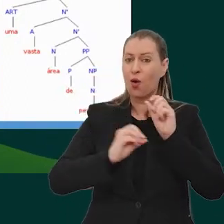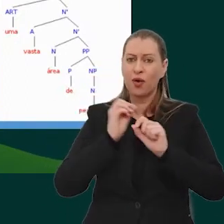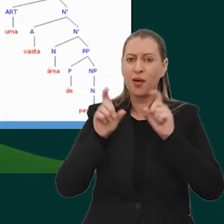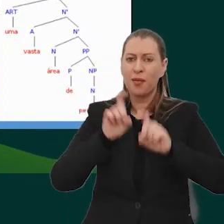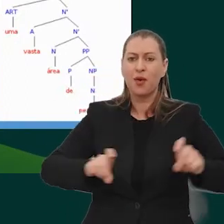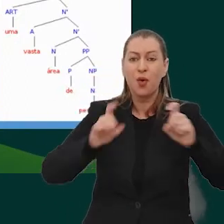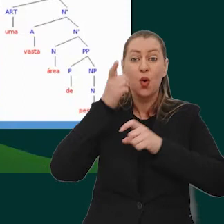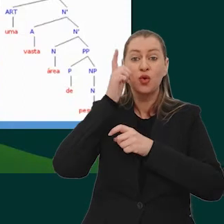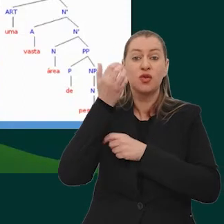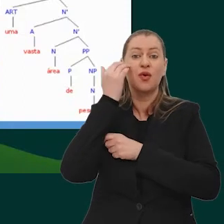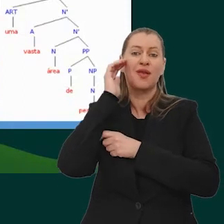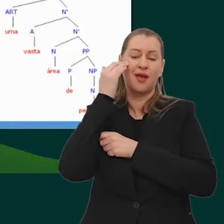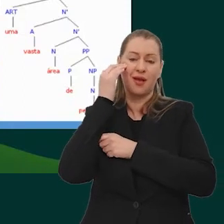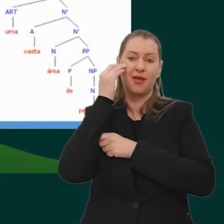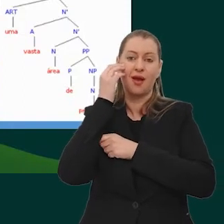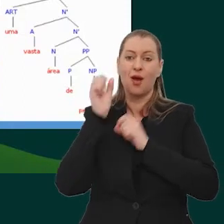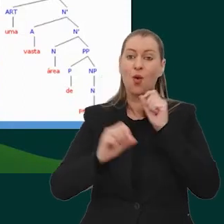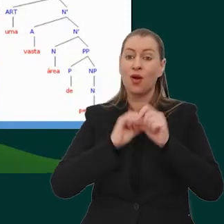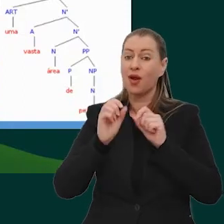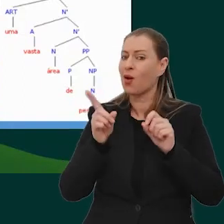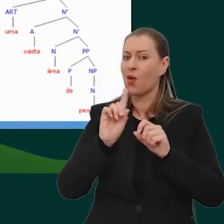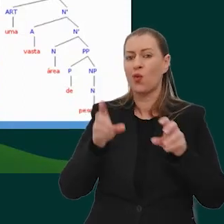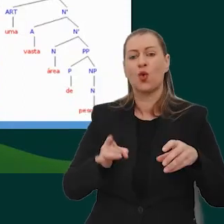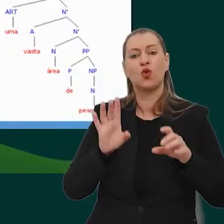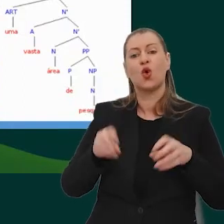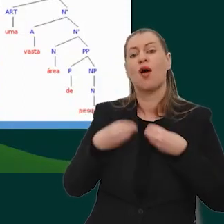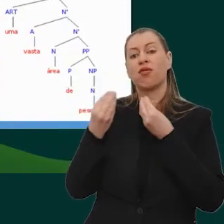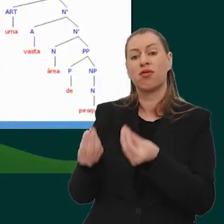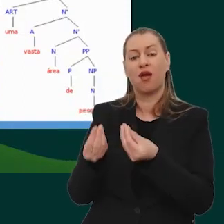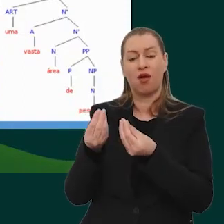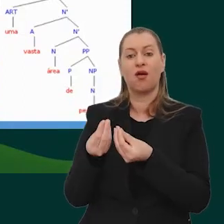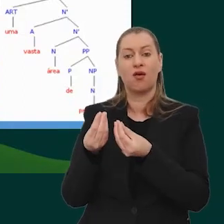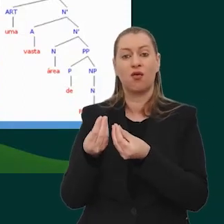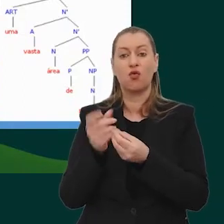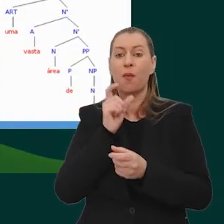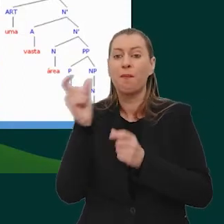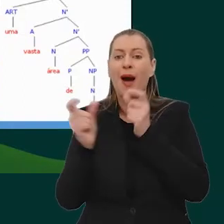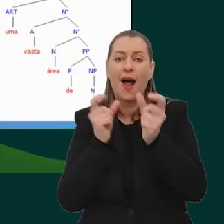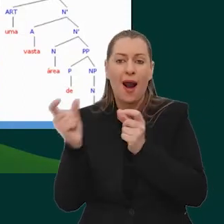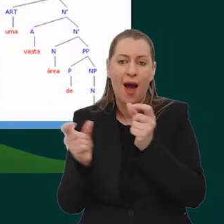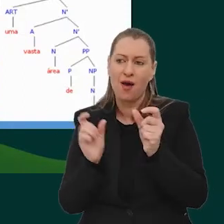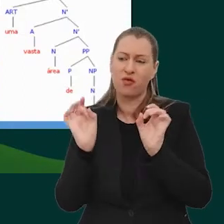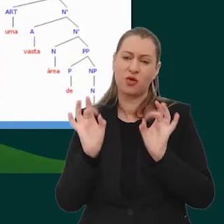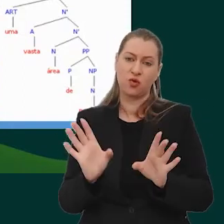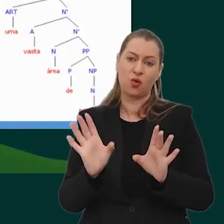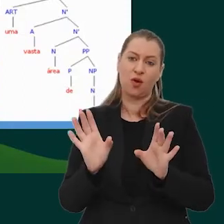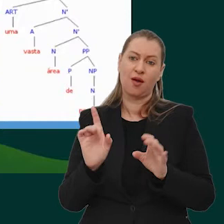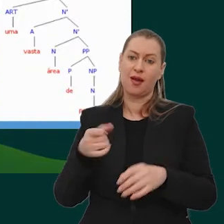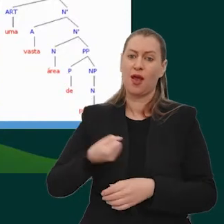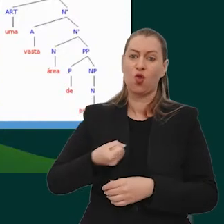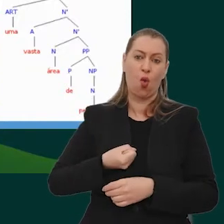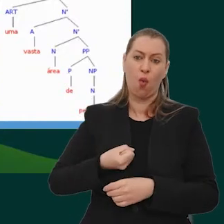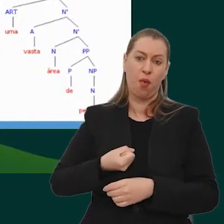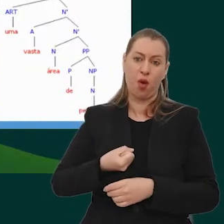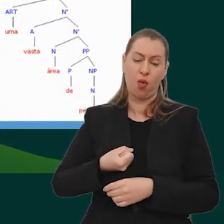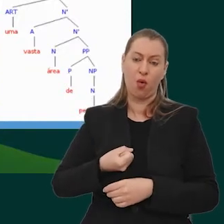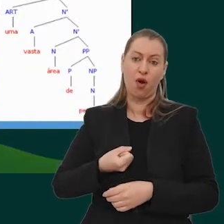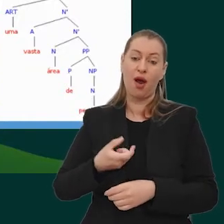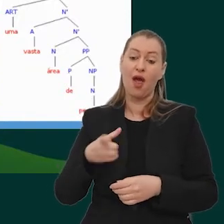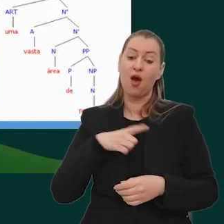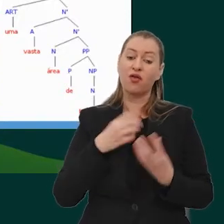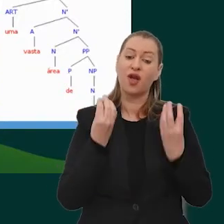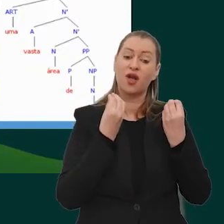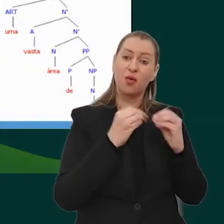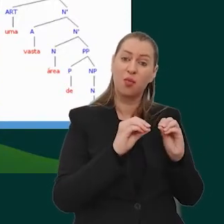computador consiga entender que eu não estou só dando pequenas palavras que são números. Eu preciso começar a agregar